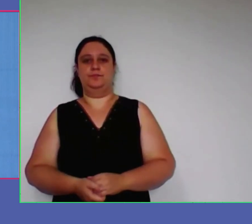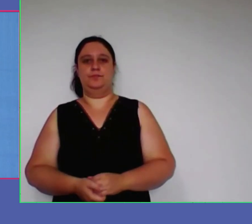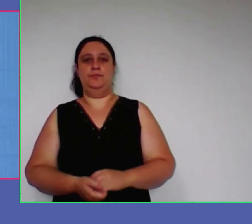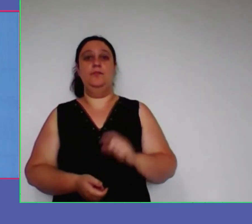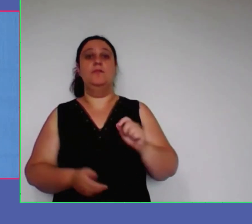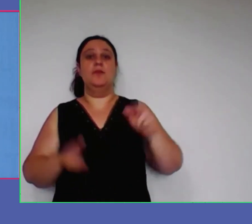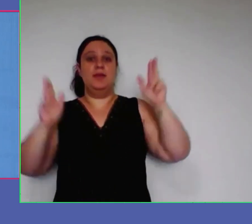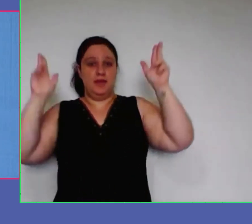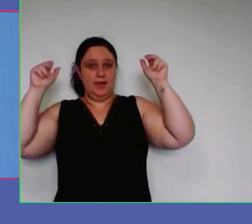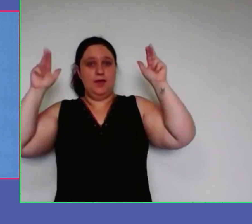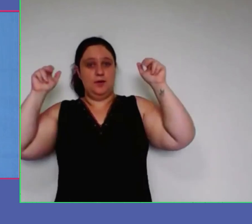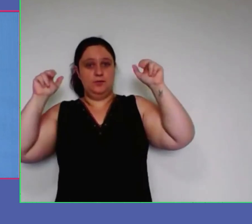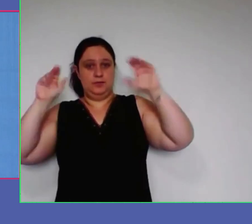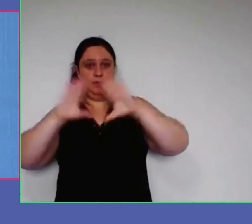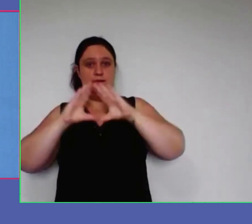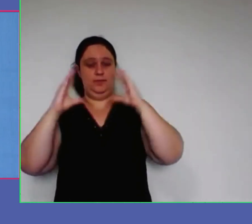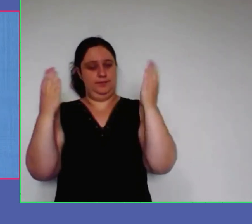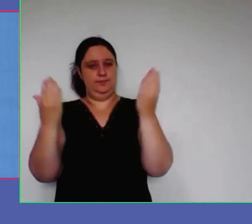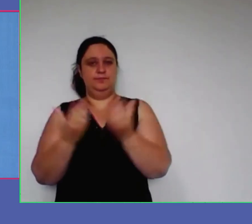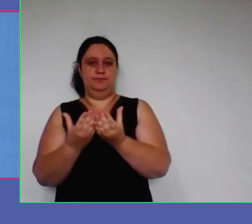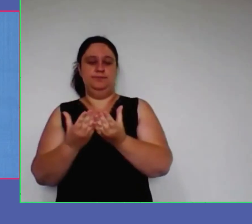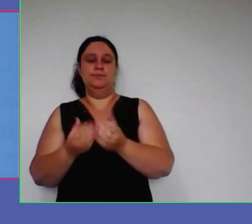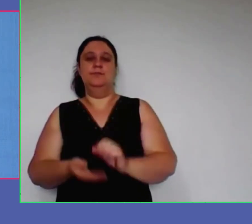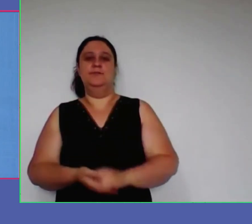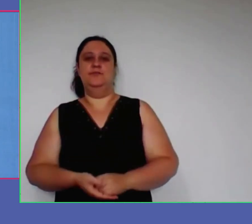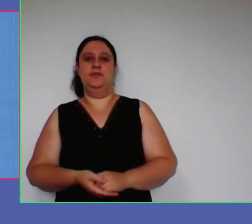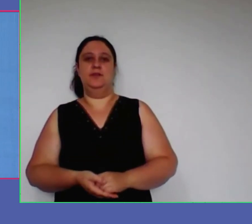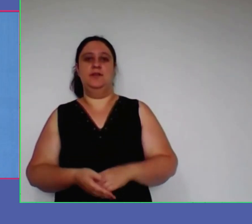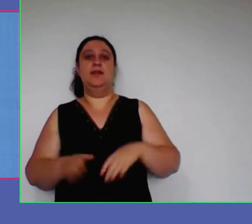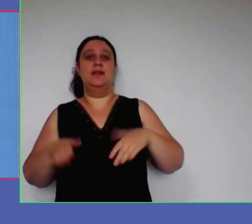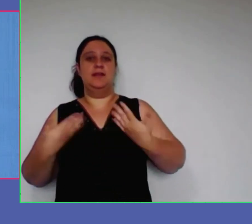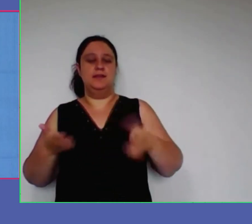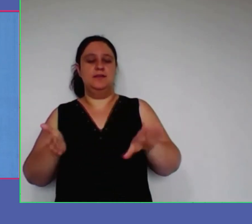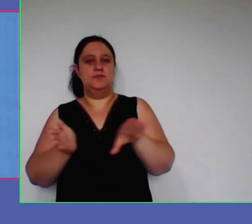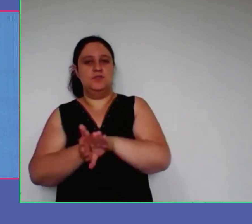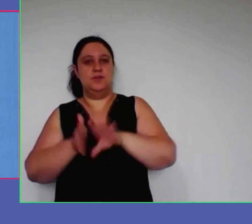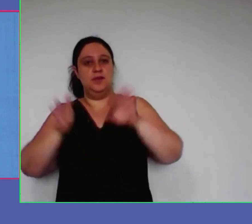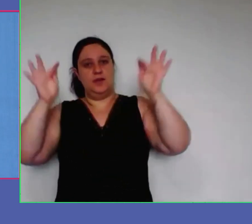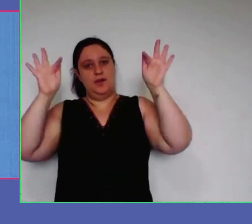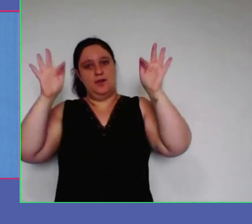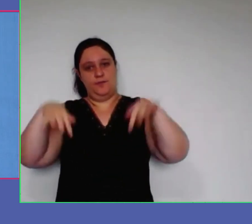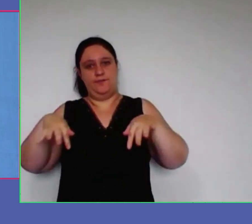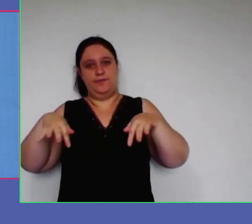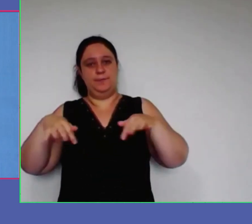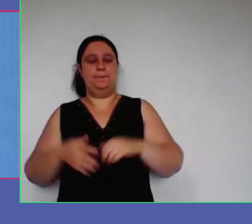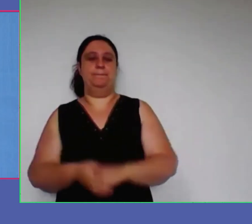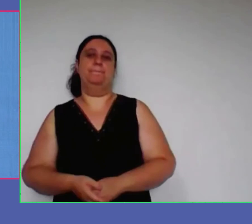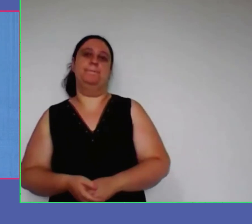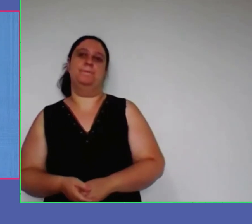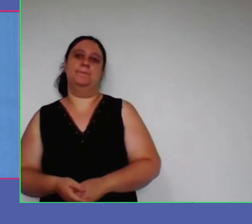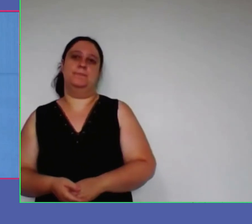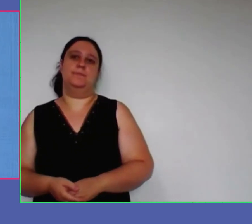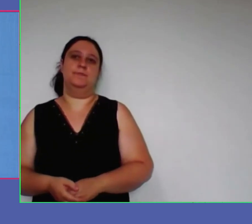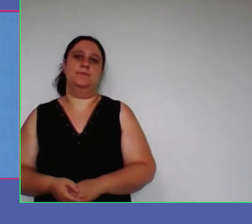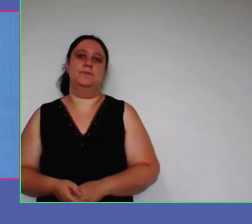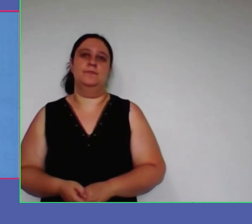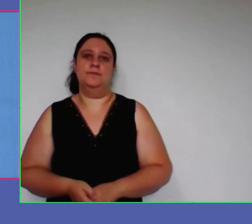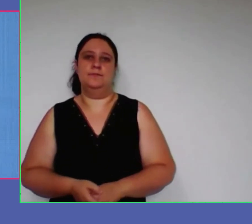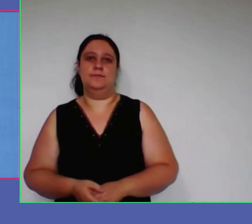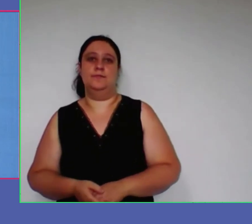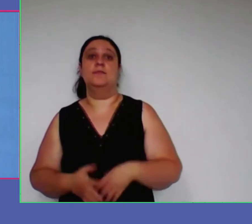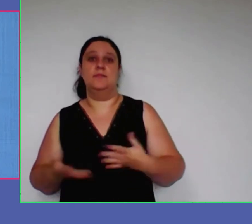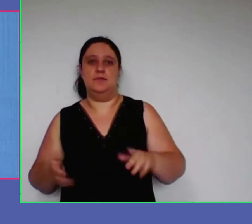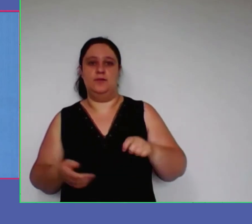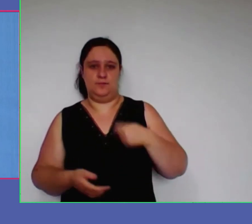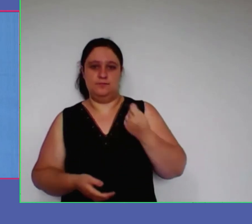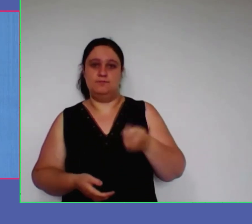desta conferência. Então virá o fim. Irmãos, esse é o sinal, e o